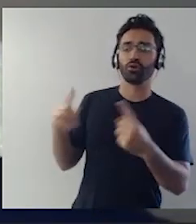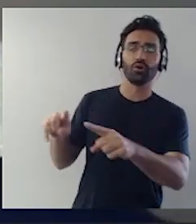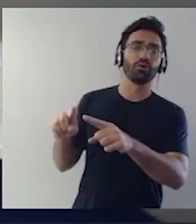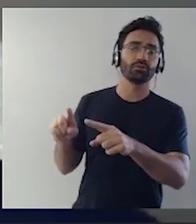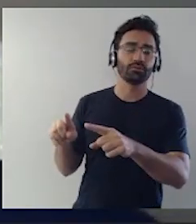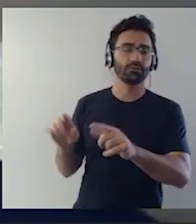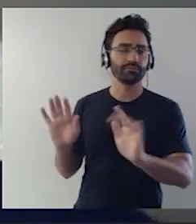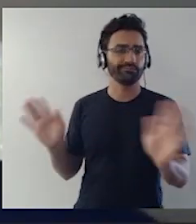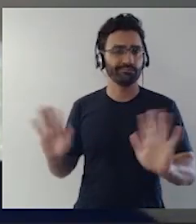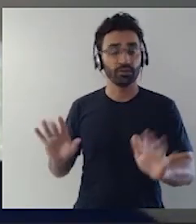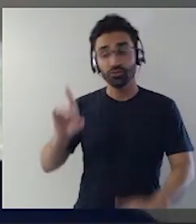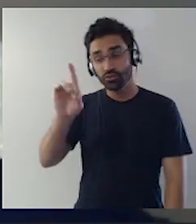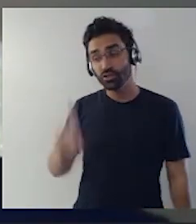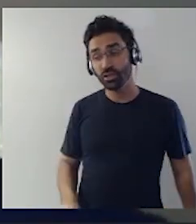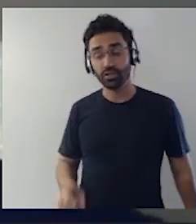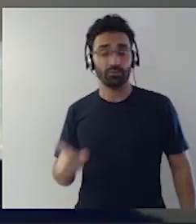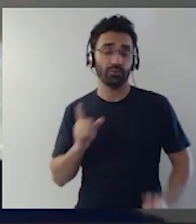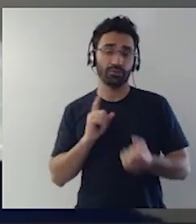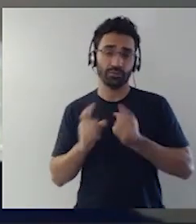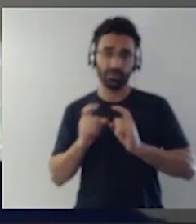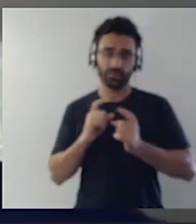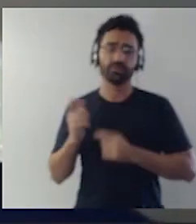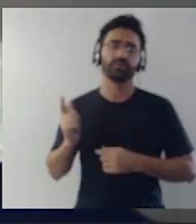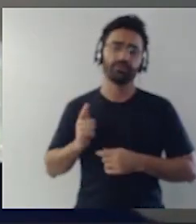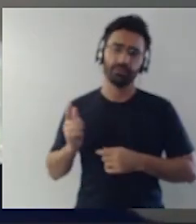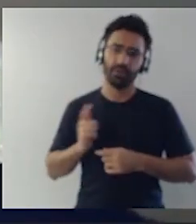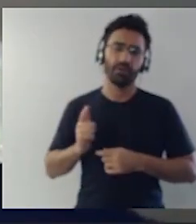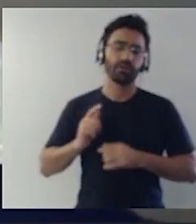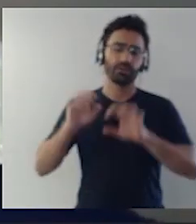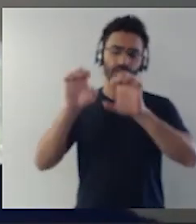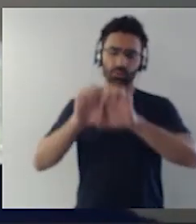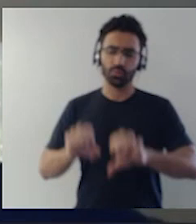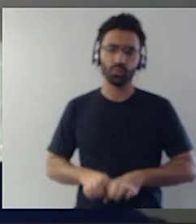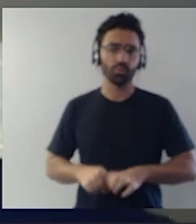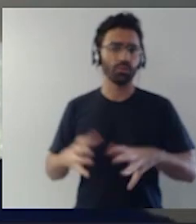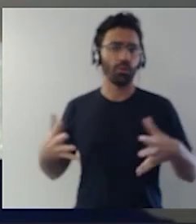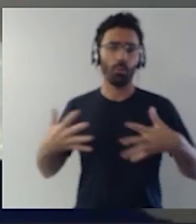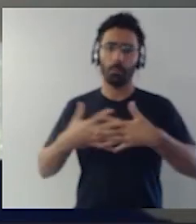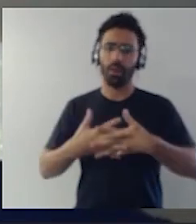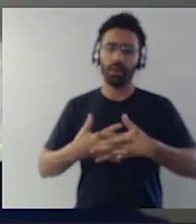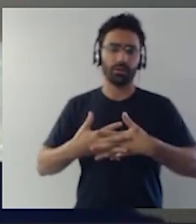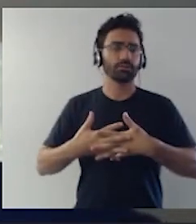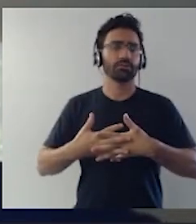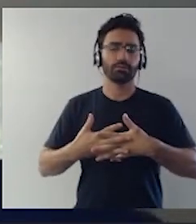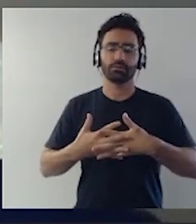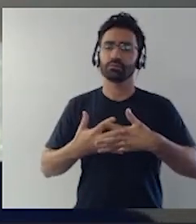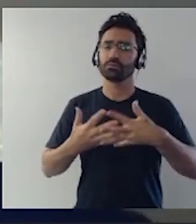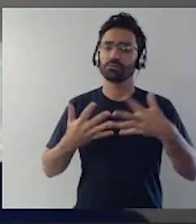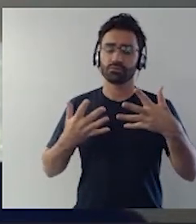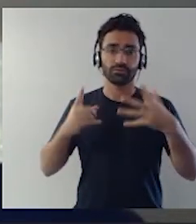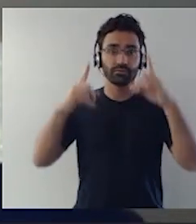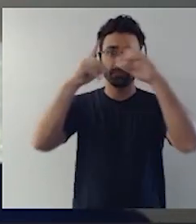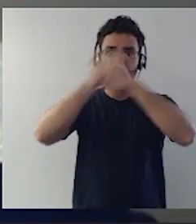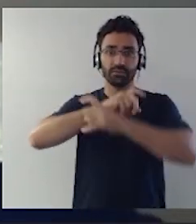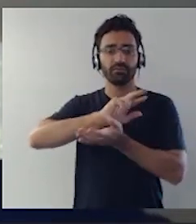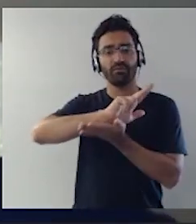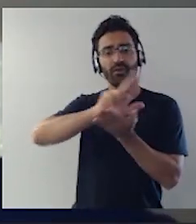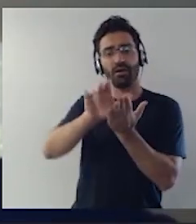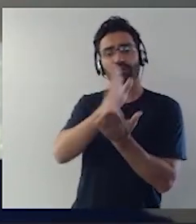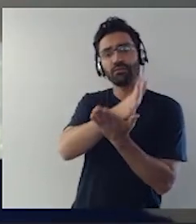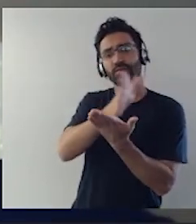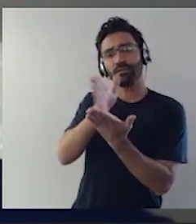completo. O direito administrativo ele é composto por estruturas complexas, sofisticadas e